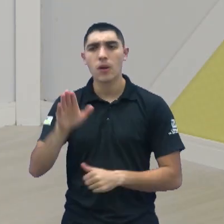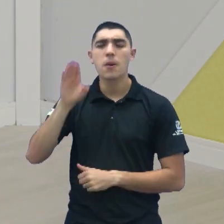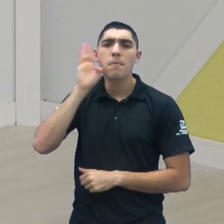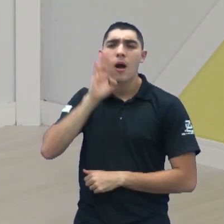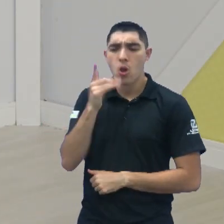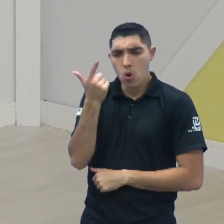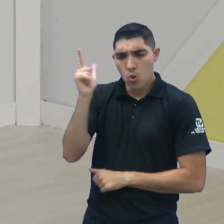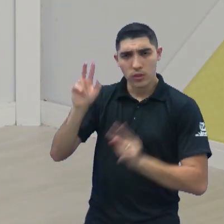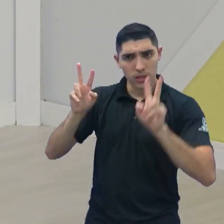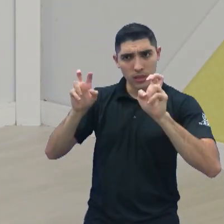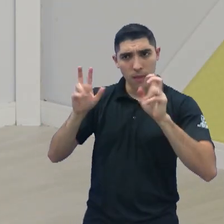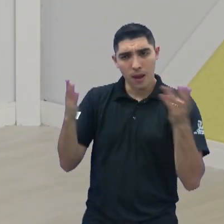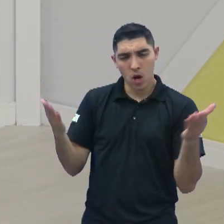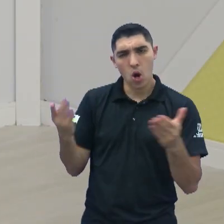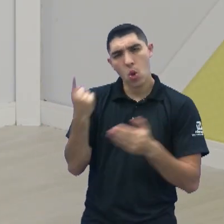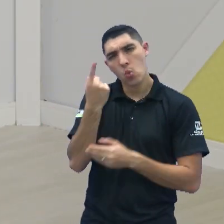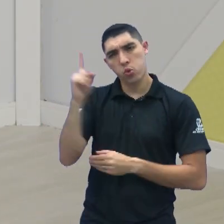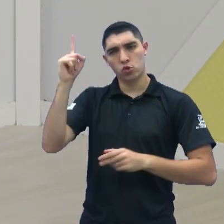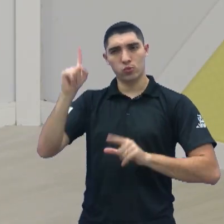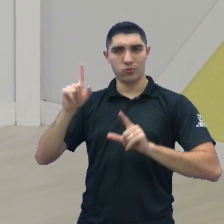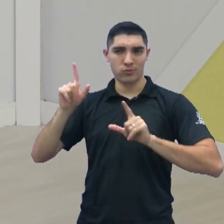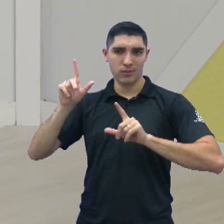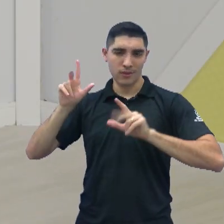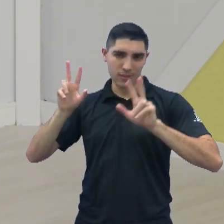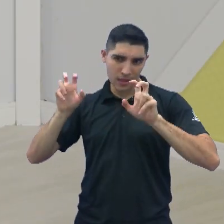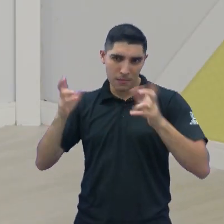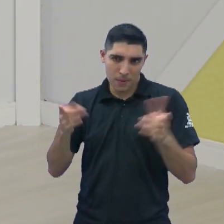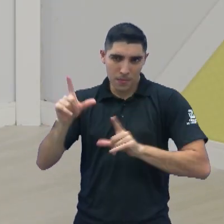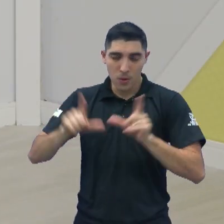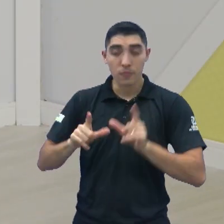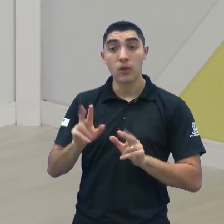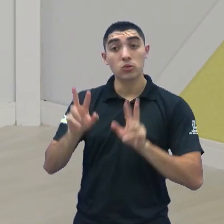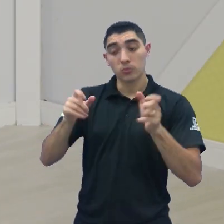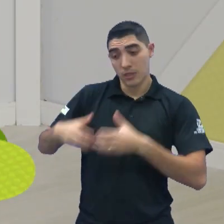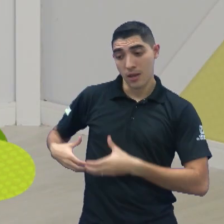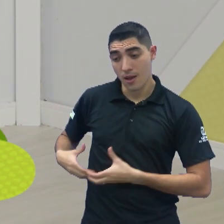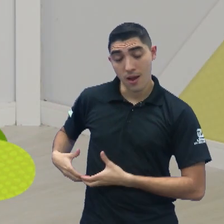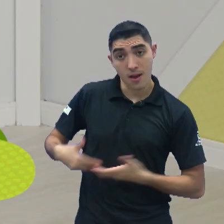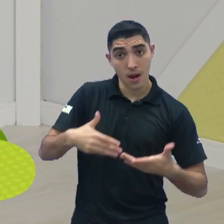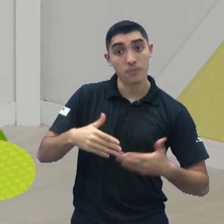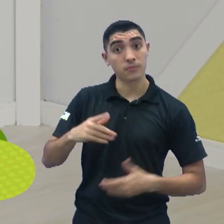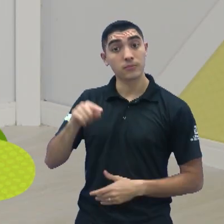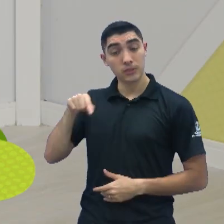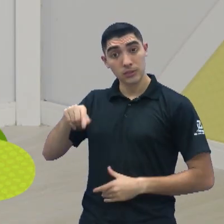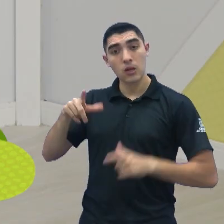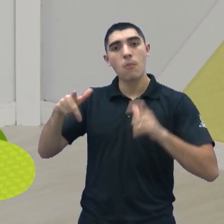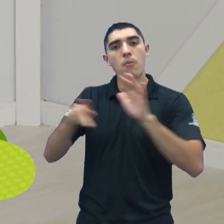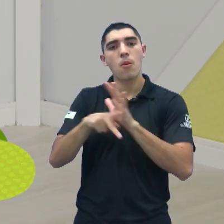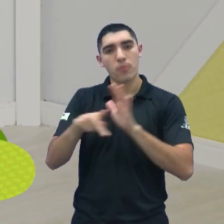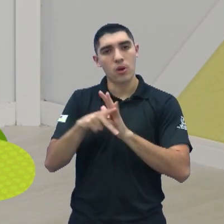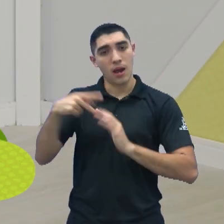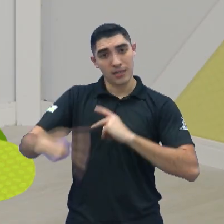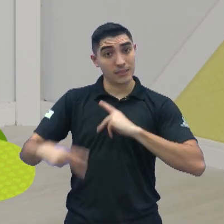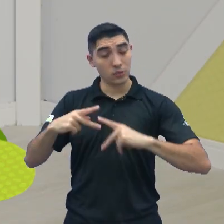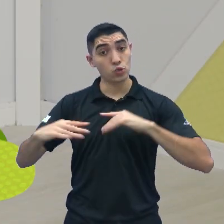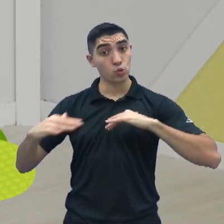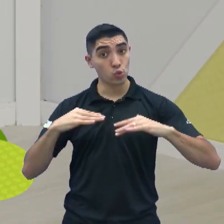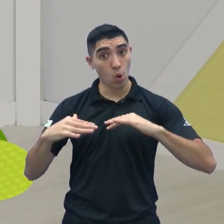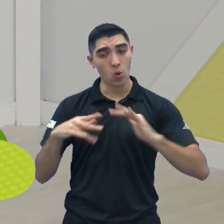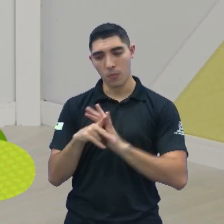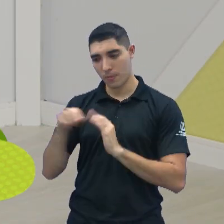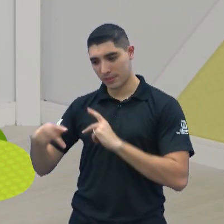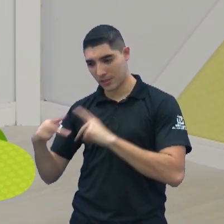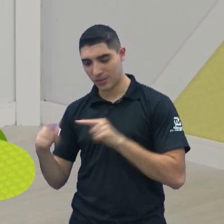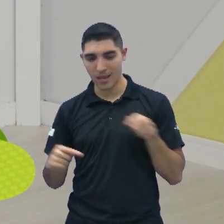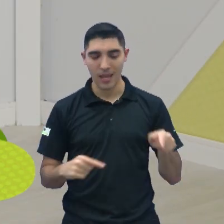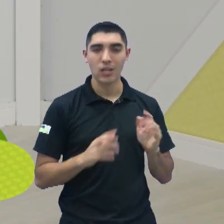de assunto para a gente até fechar o nosso Hora de hoje, falando de rugby, o São José recebeu no CT Ange Guimerá o Jacareí, no